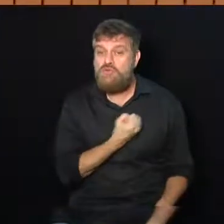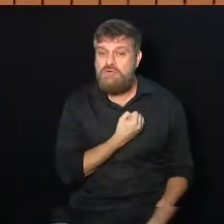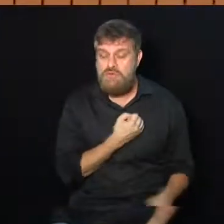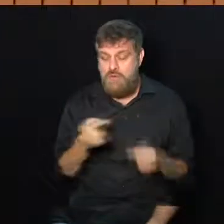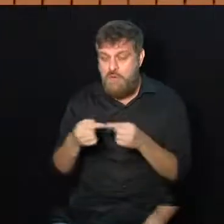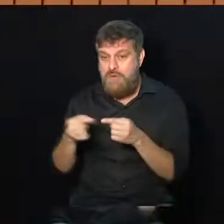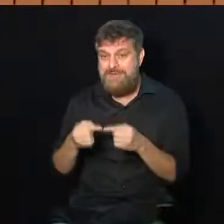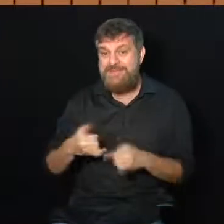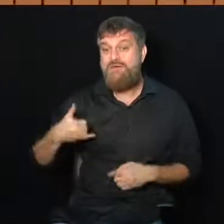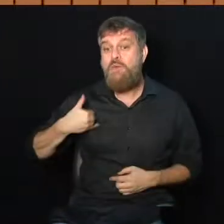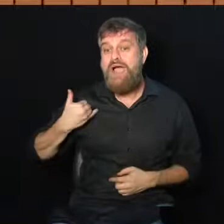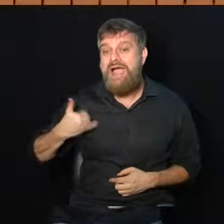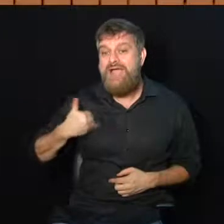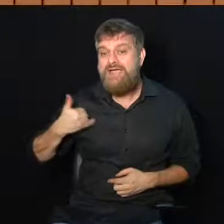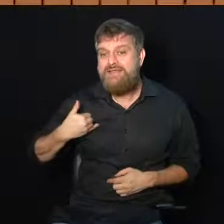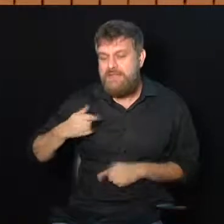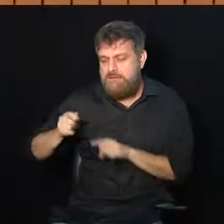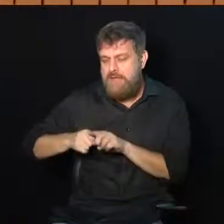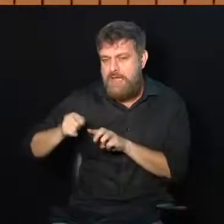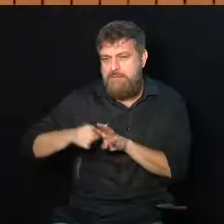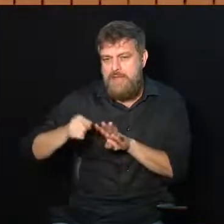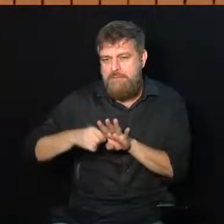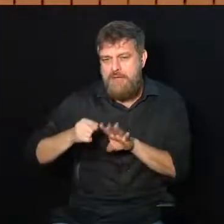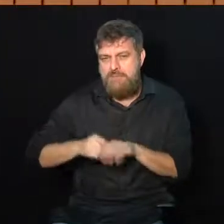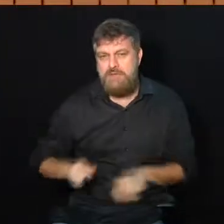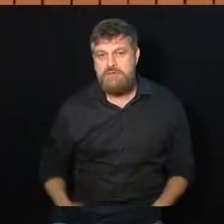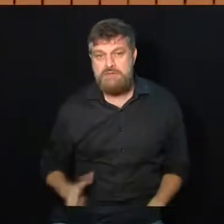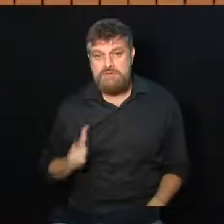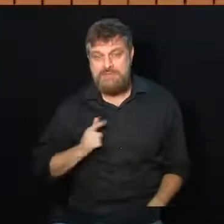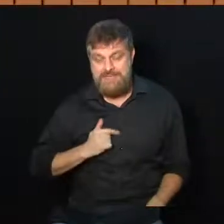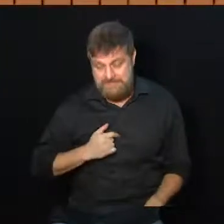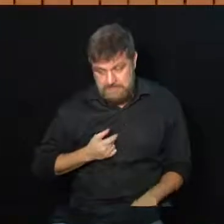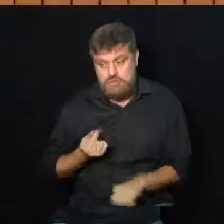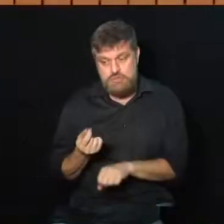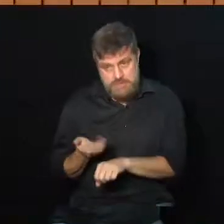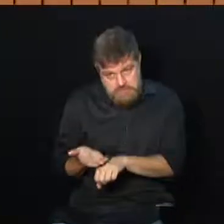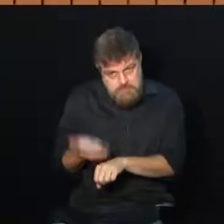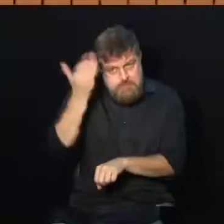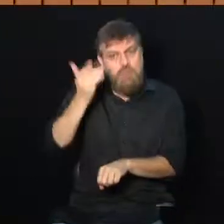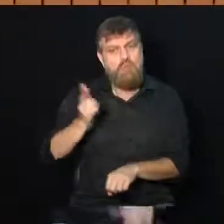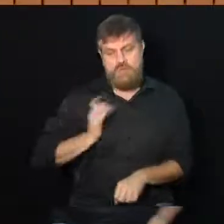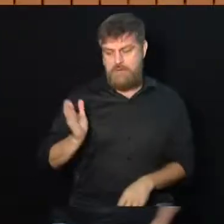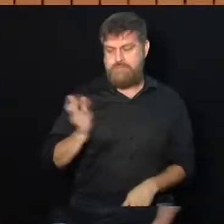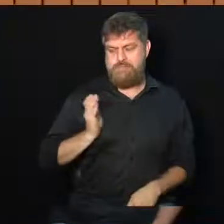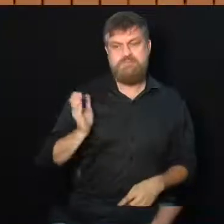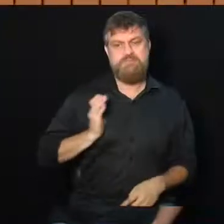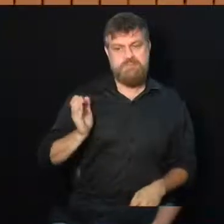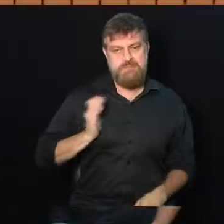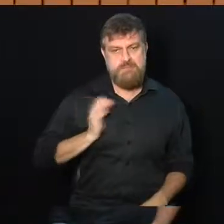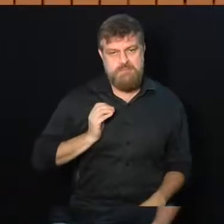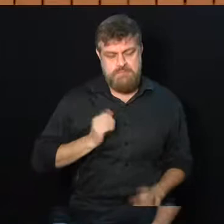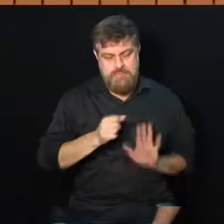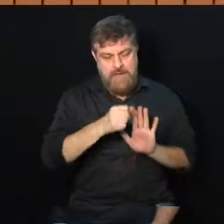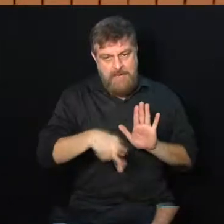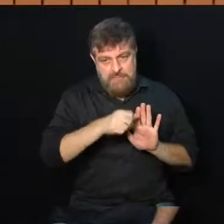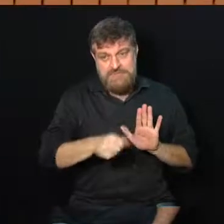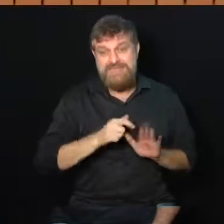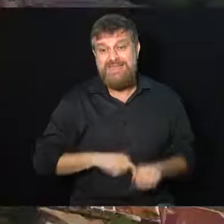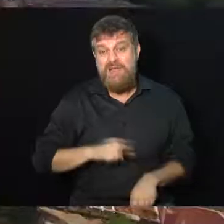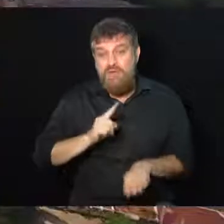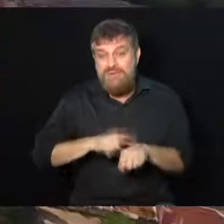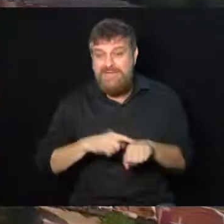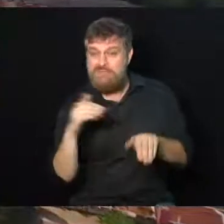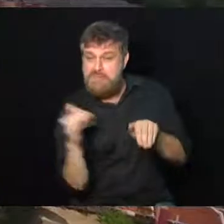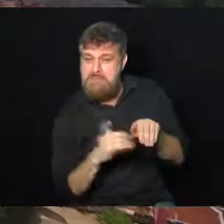aposentadoria por idade. Os dados mostram que existe um superávit na aposentadoria por tempo de